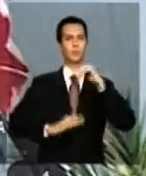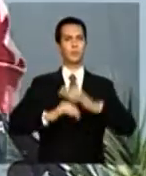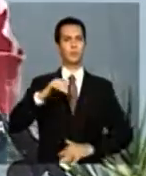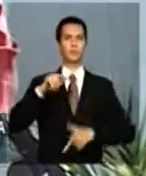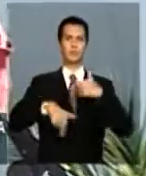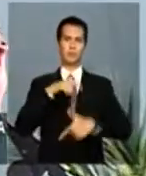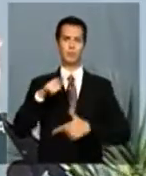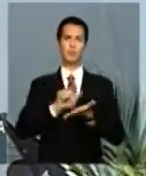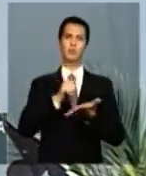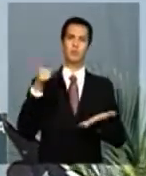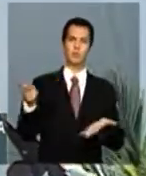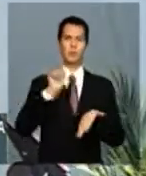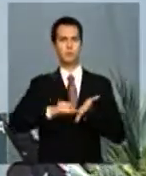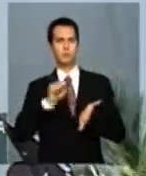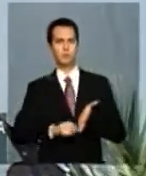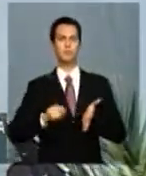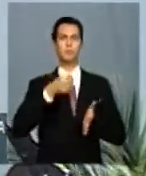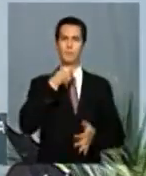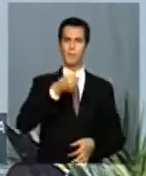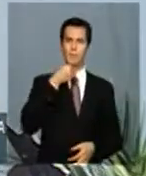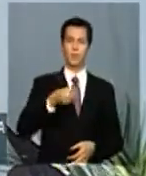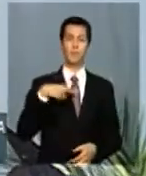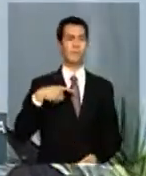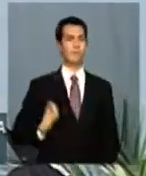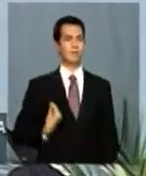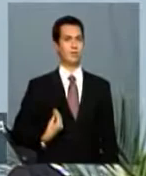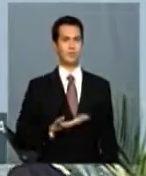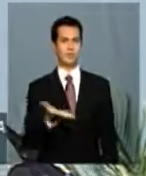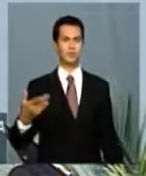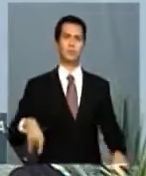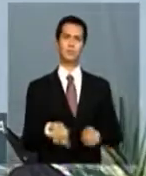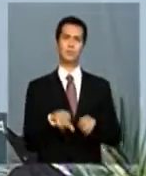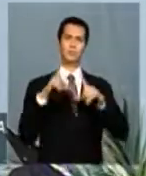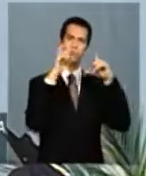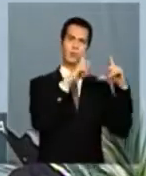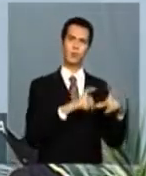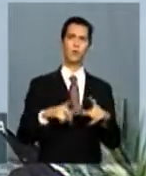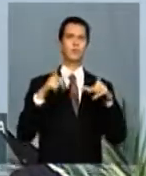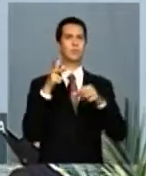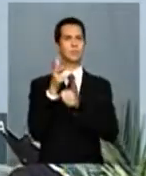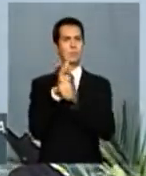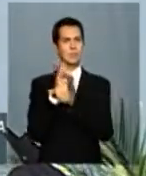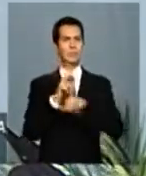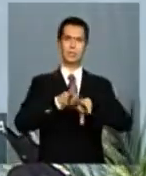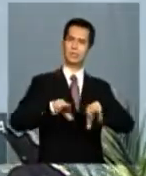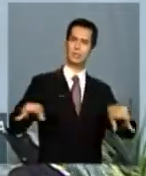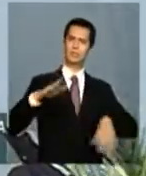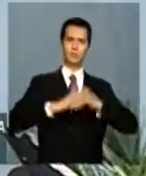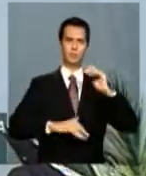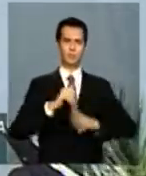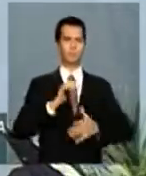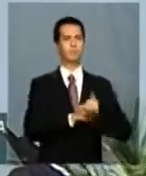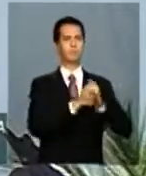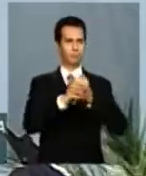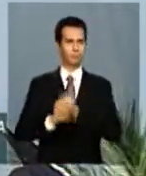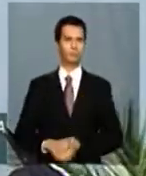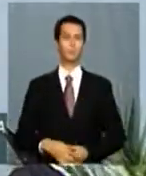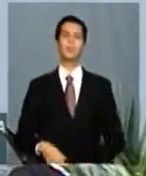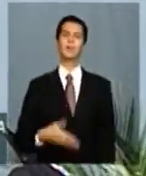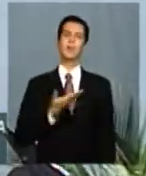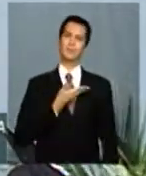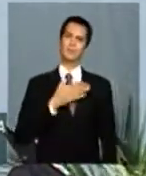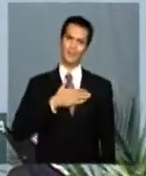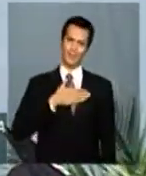senhoras jornalistas aqui presentes, os fotógrafos e os cinegrafistas. Meus queridos